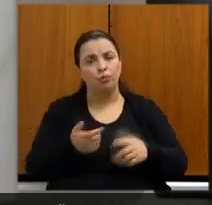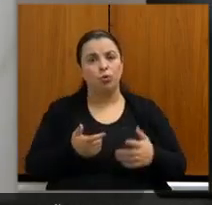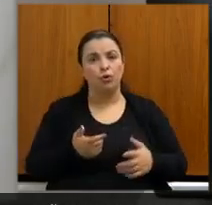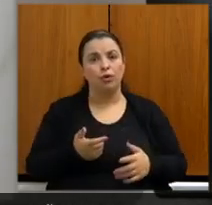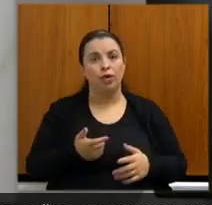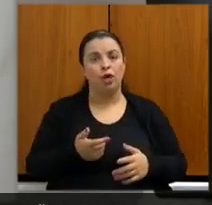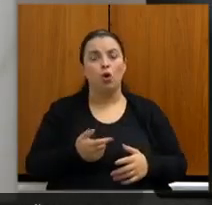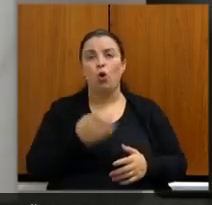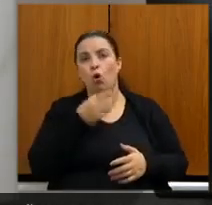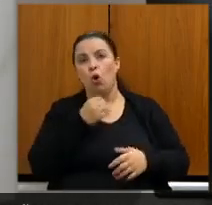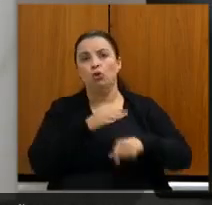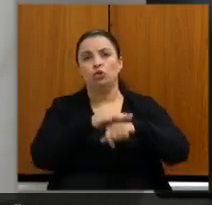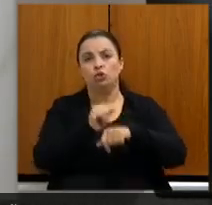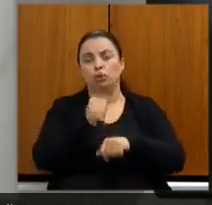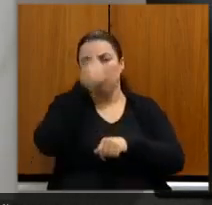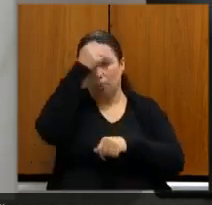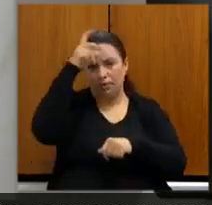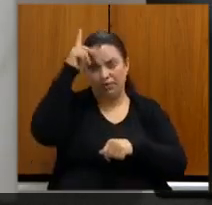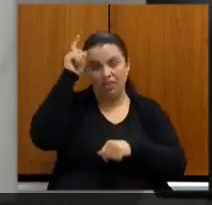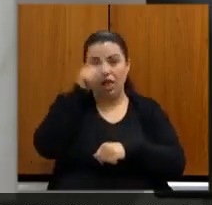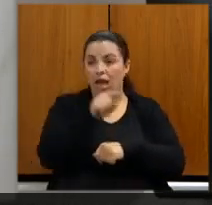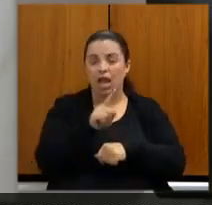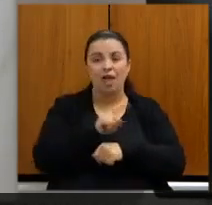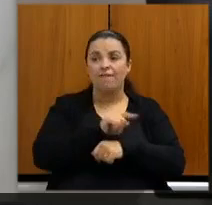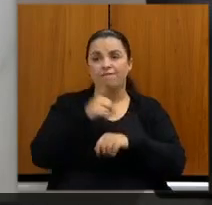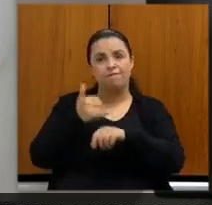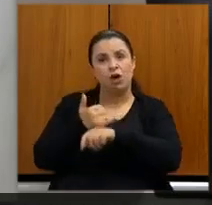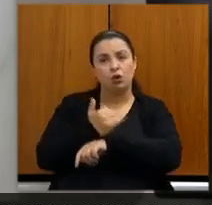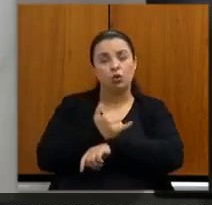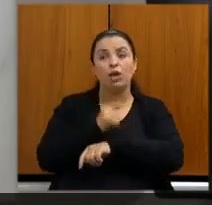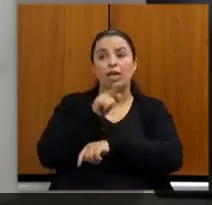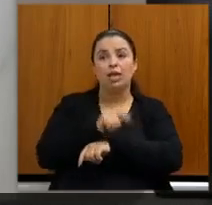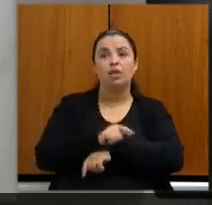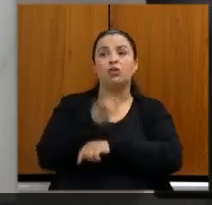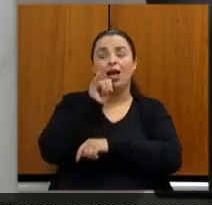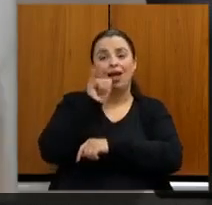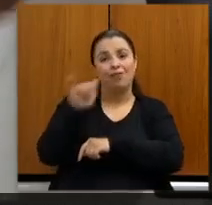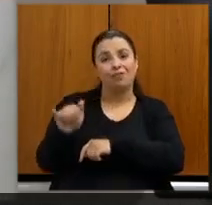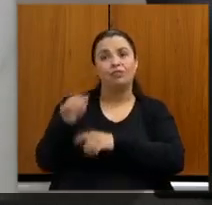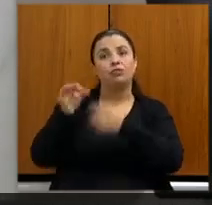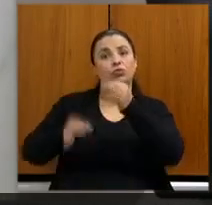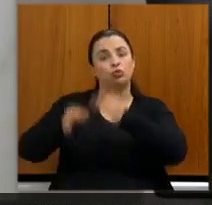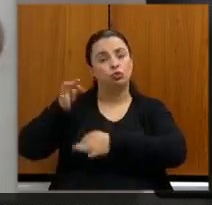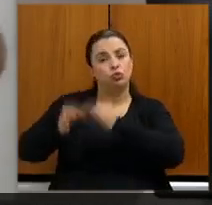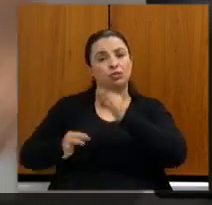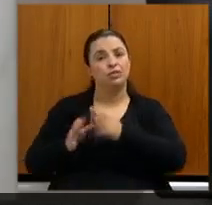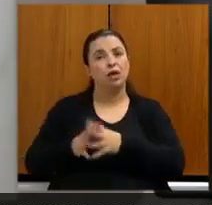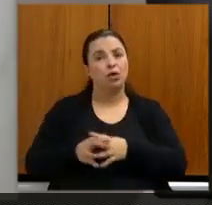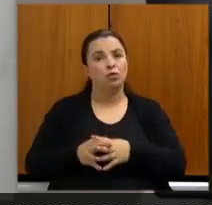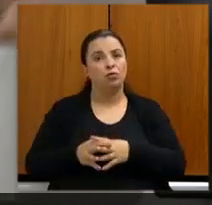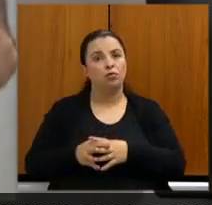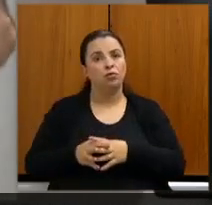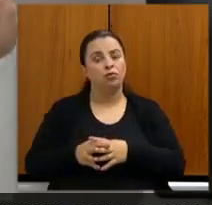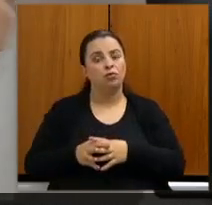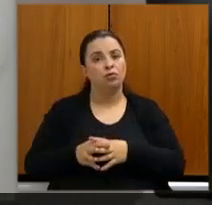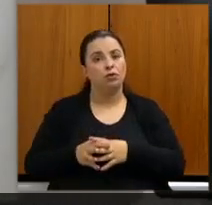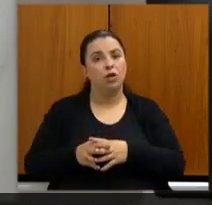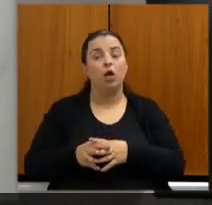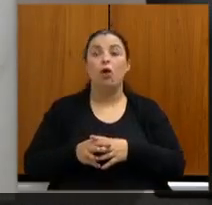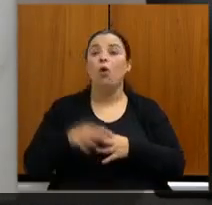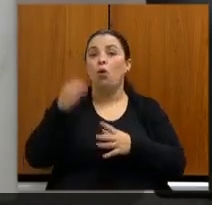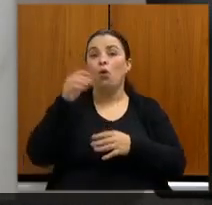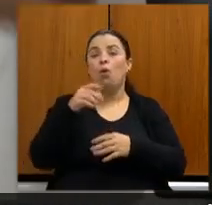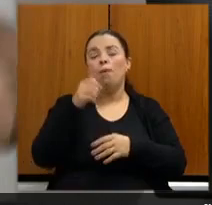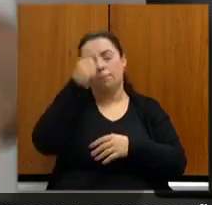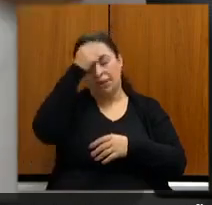comunicado para o tribunal e que o poder judicial considera esse também porque prefeito ou